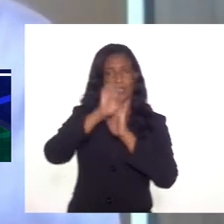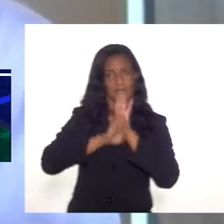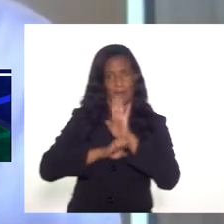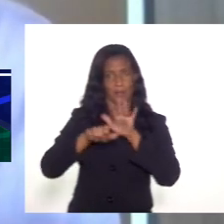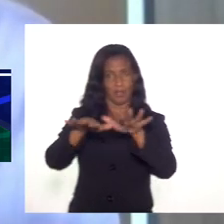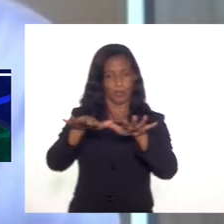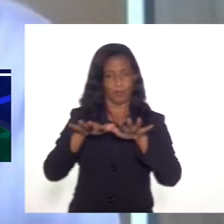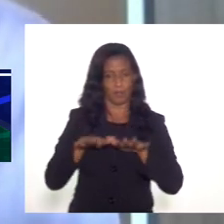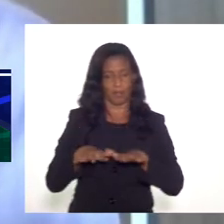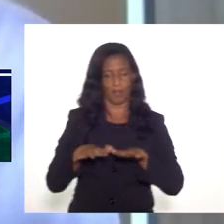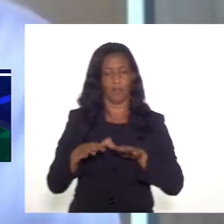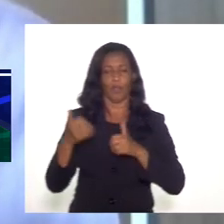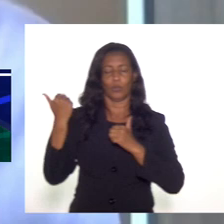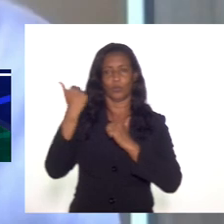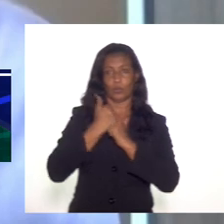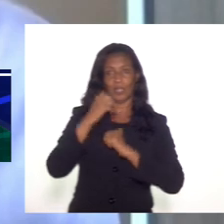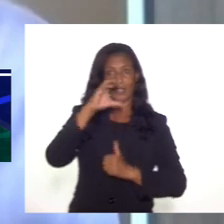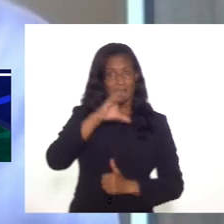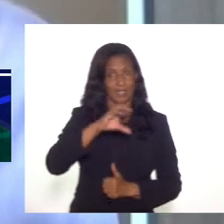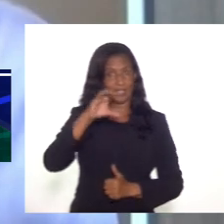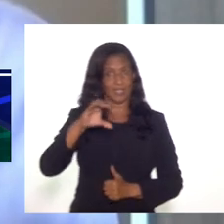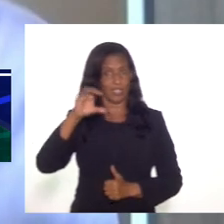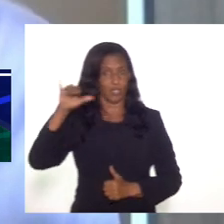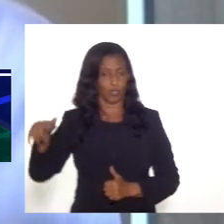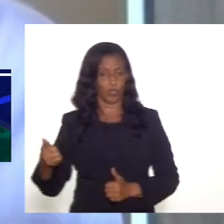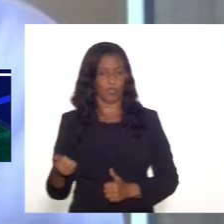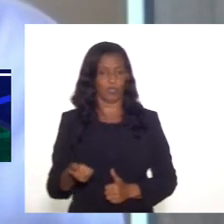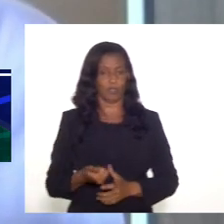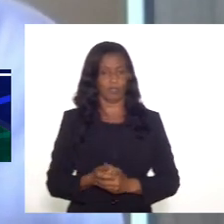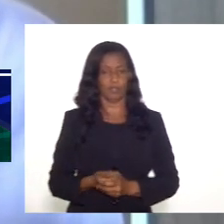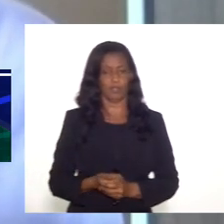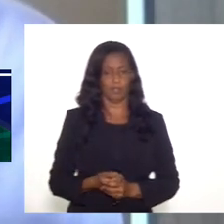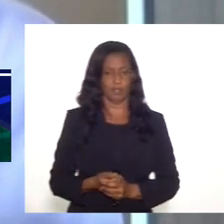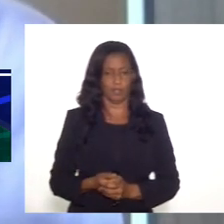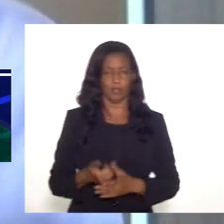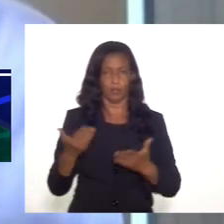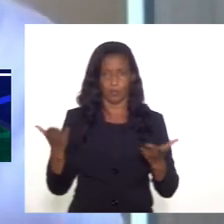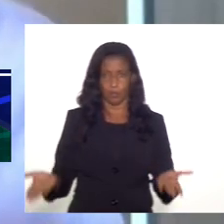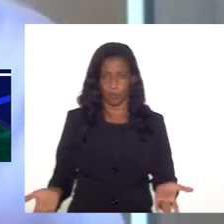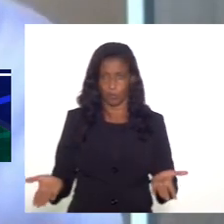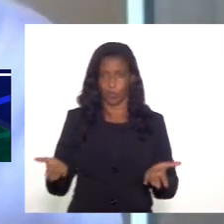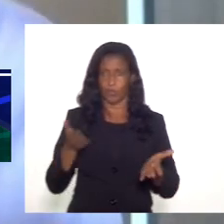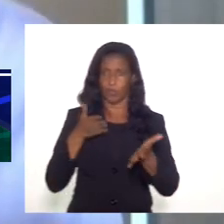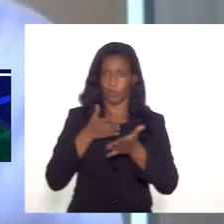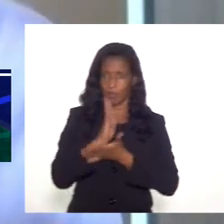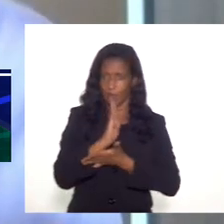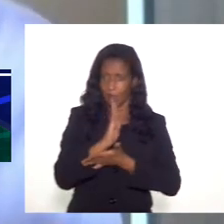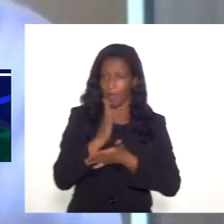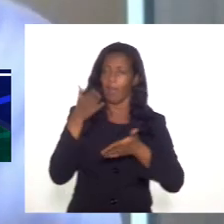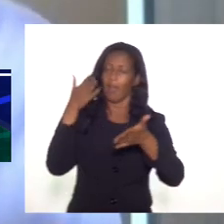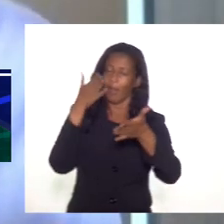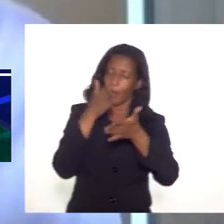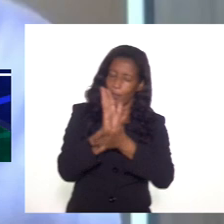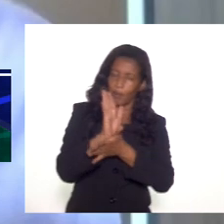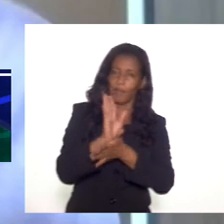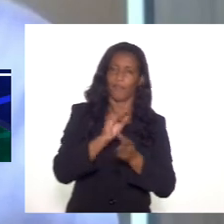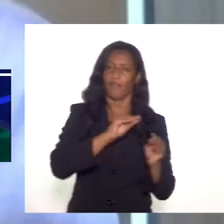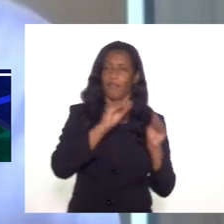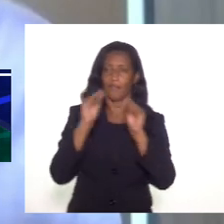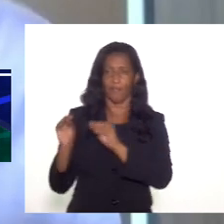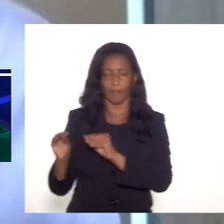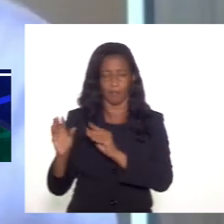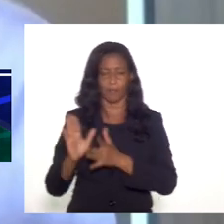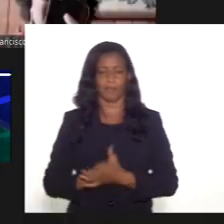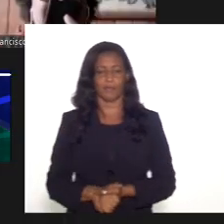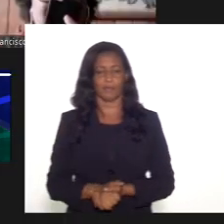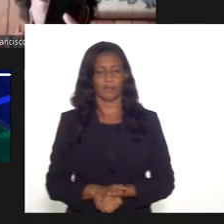plenário ao substitutivo da CCJ. Os senhores que aprovam permanecem como estão. Aprovado vai ao tolo.